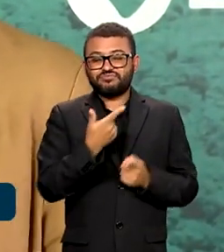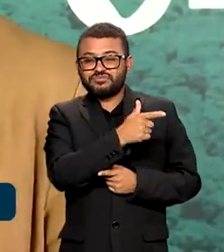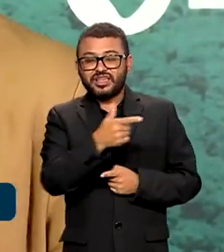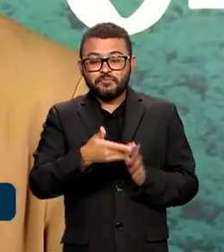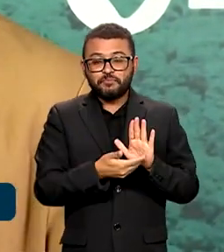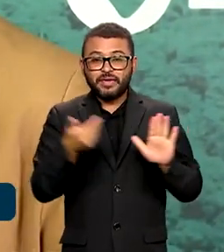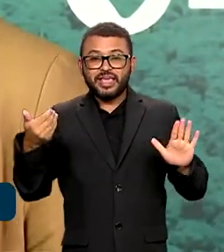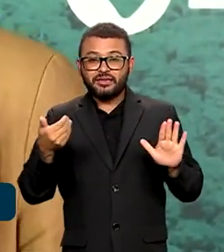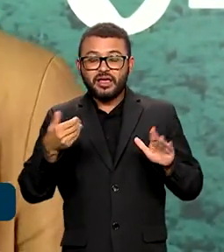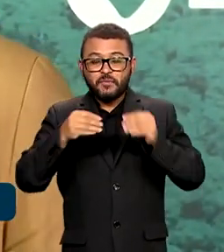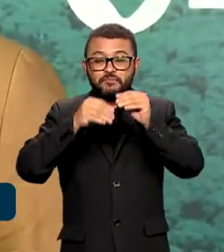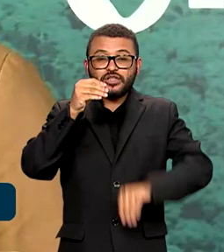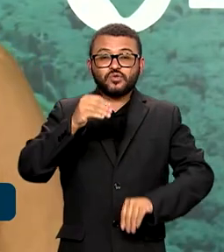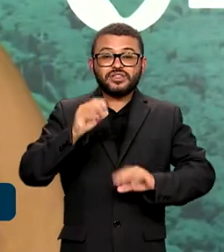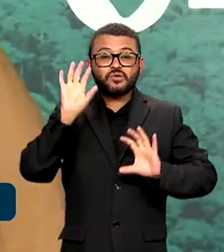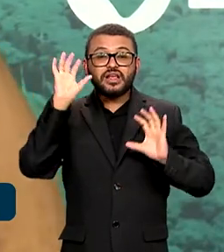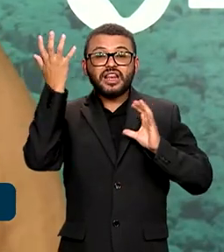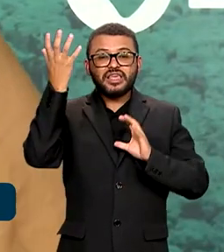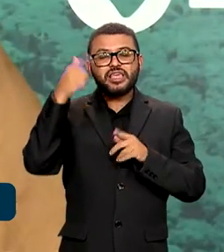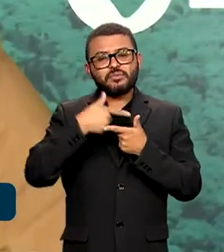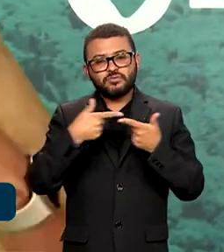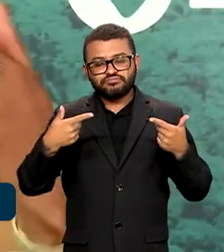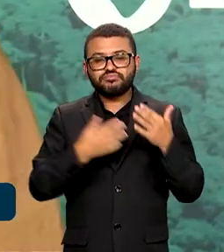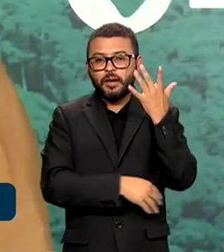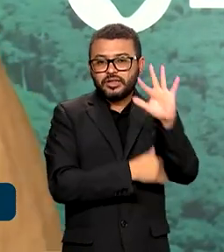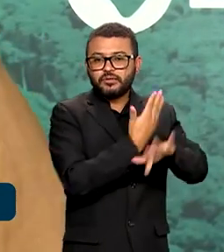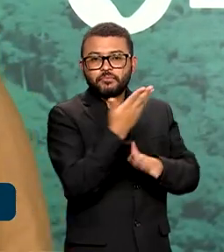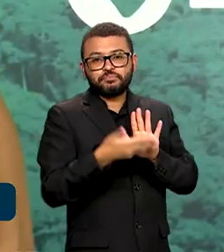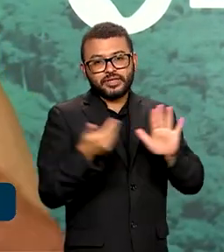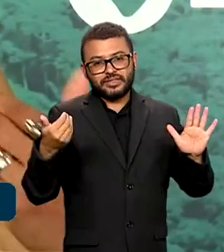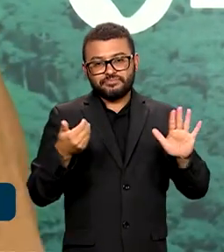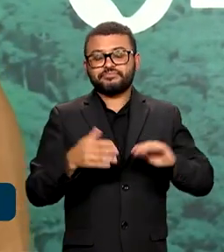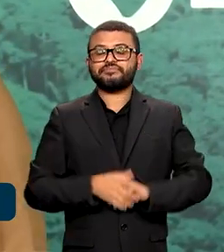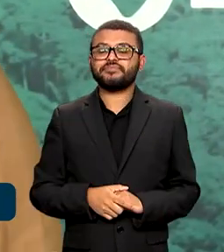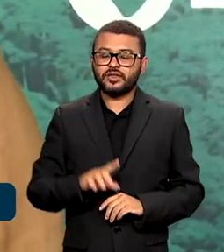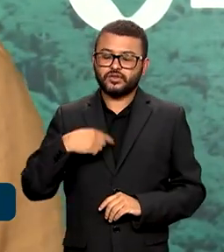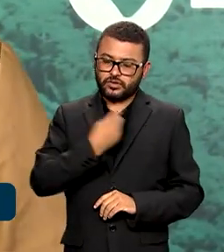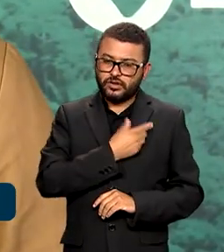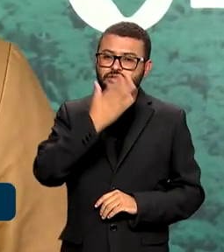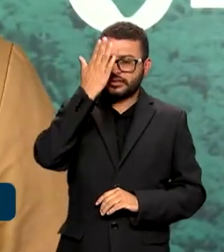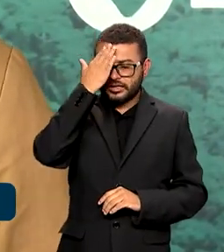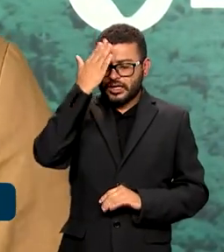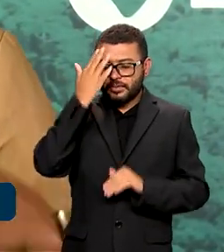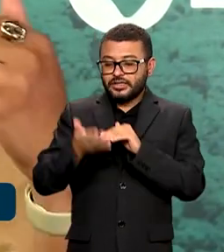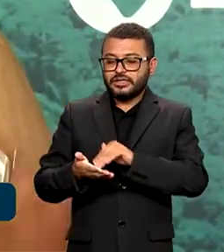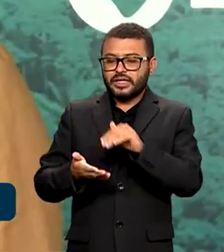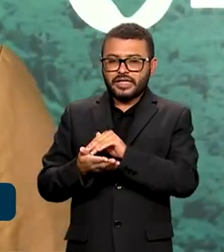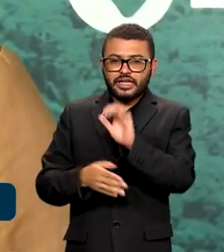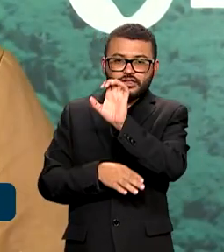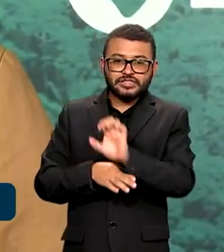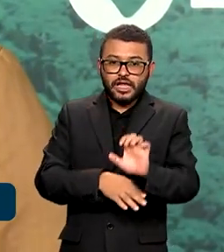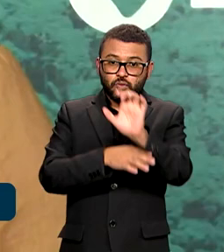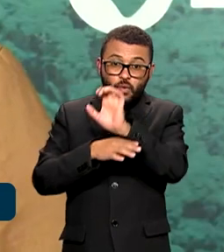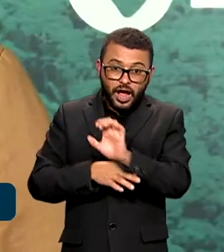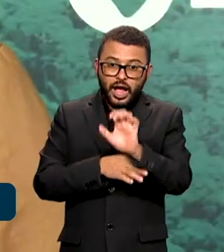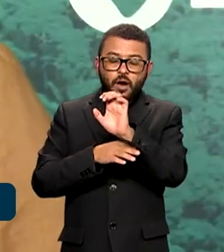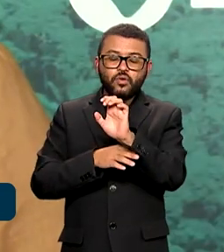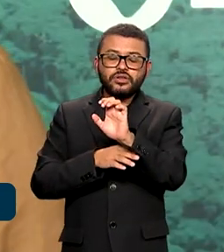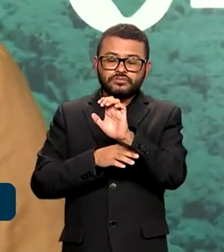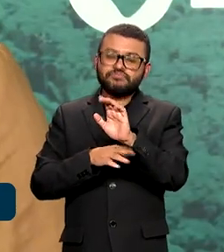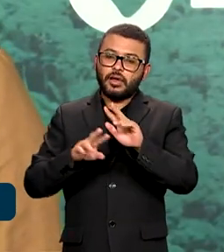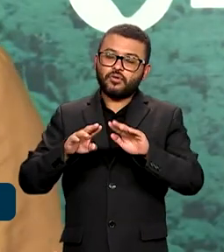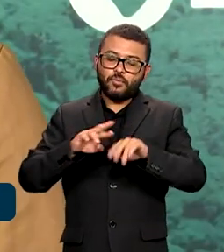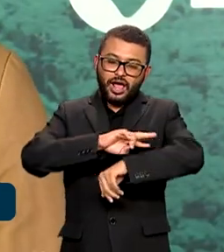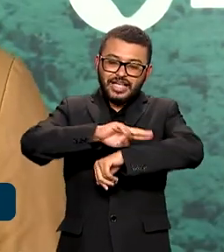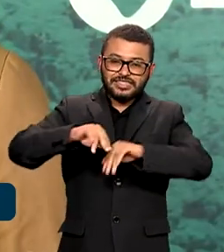as destruições climáticas e ambientais. Bom, além desse acordo, a gente sentou já com a Secretaria Estadual da Promoção da Igualdade Racial, né? A